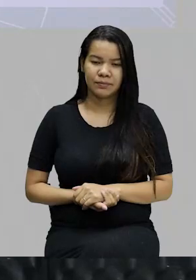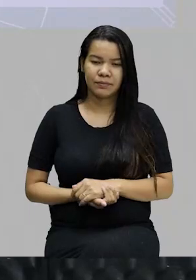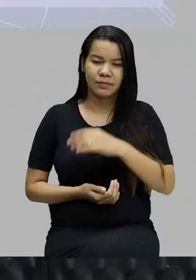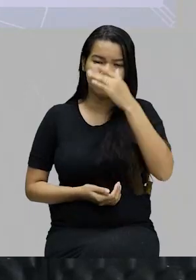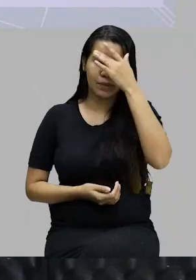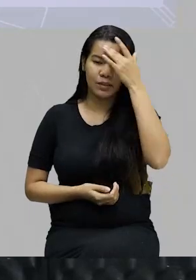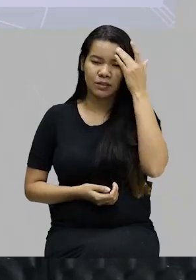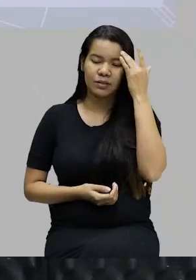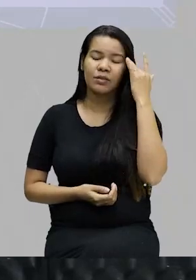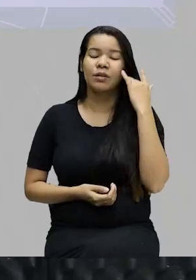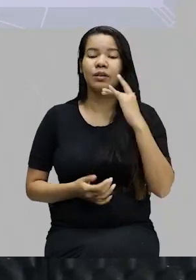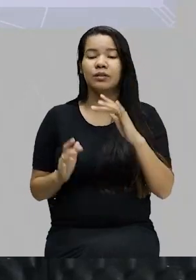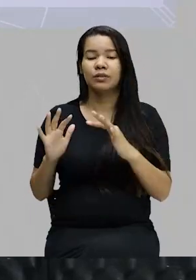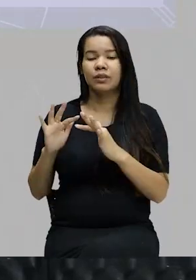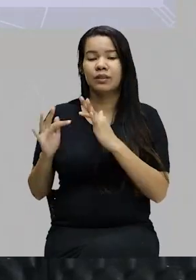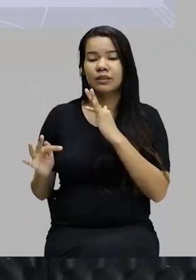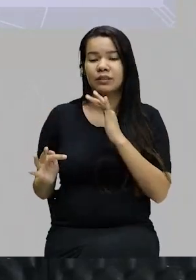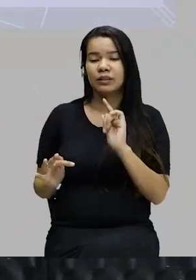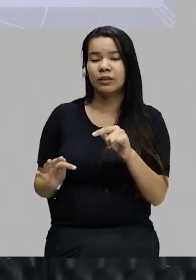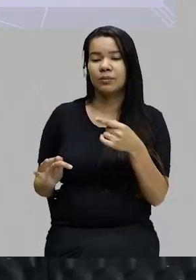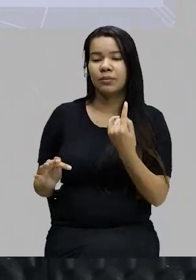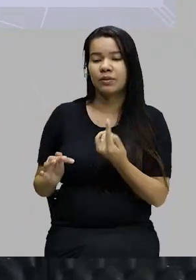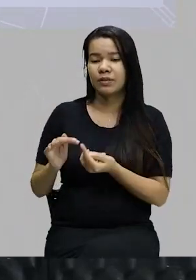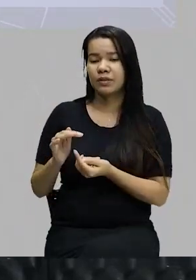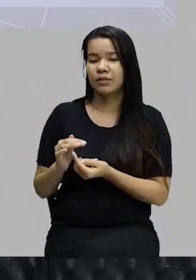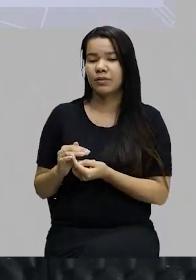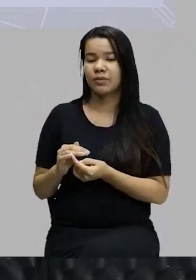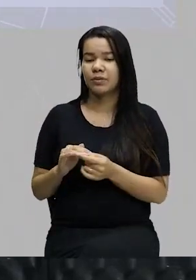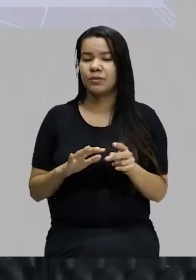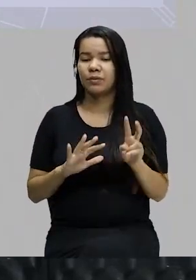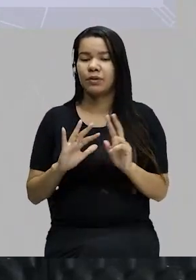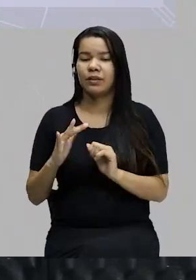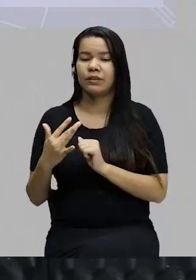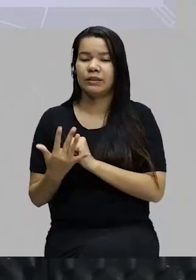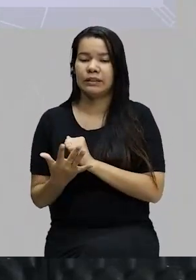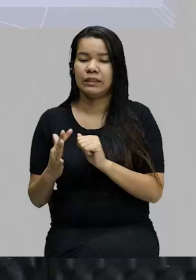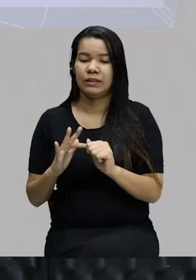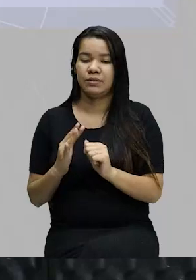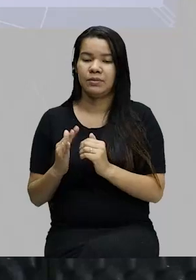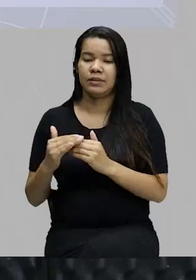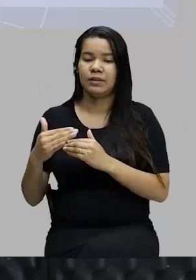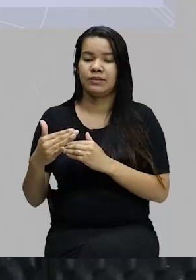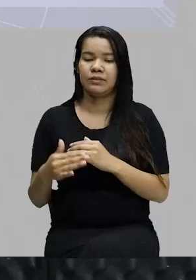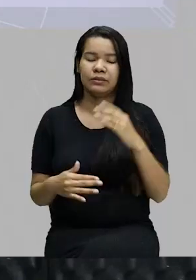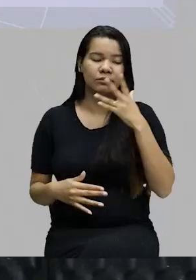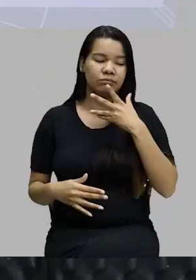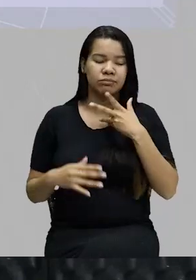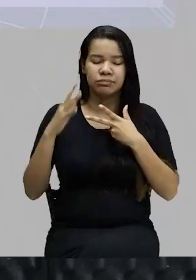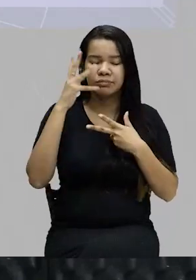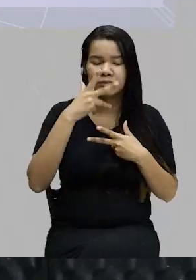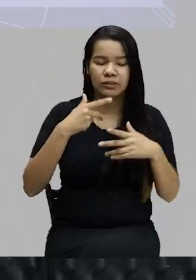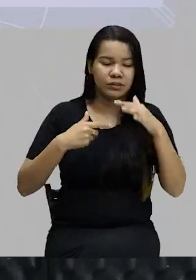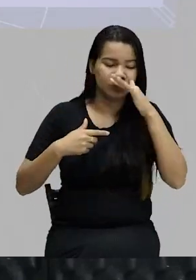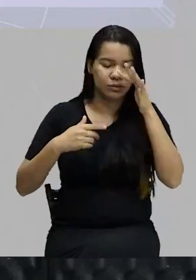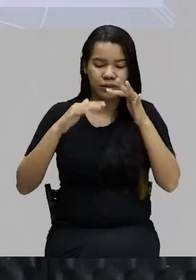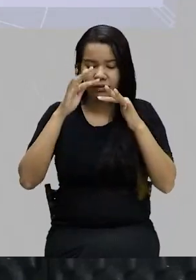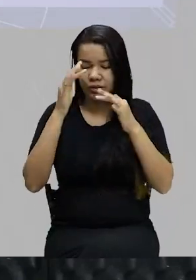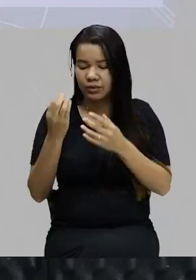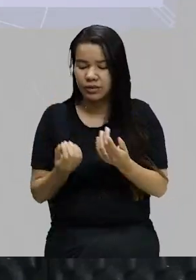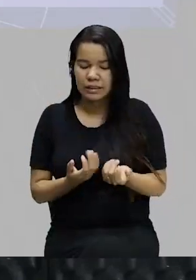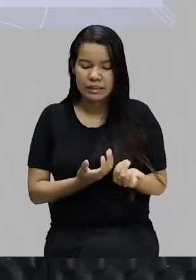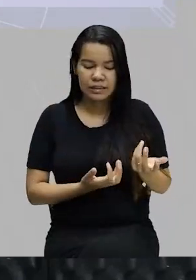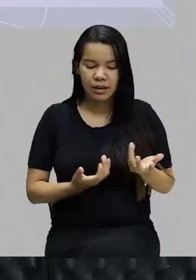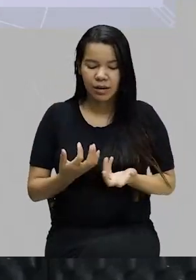arcadismo, depois que essa quarentena passar, lindas flores, essa grama verde, cheiro de terra, carpe